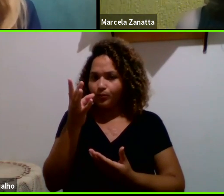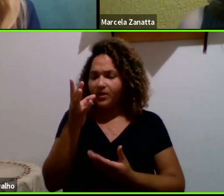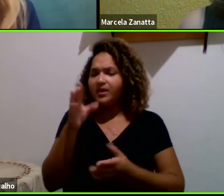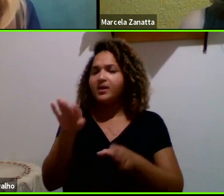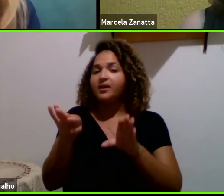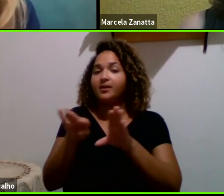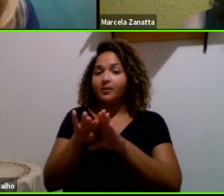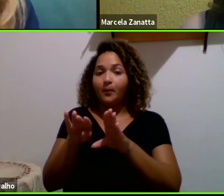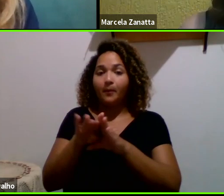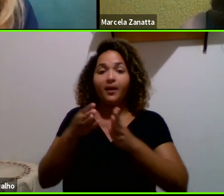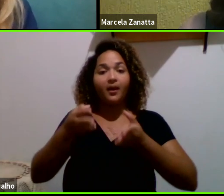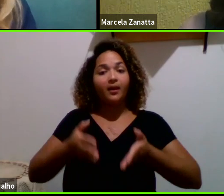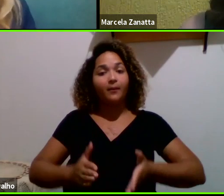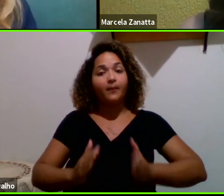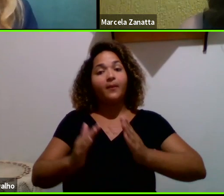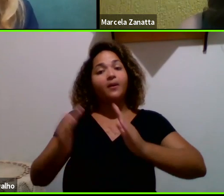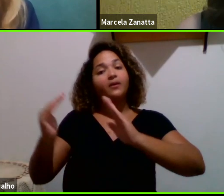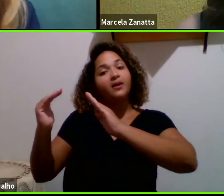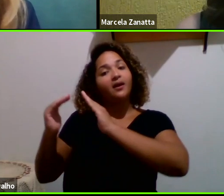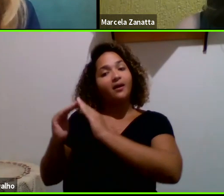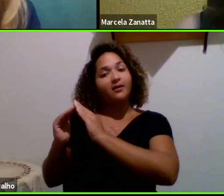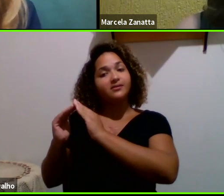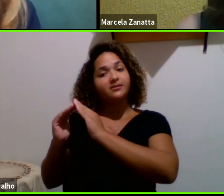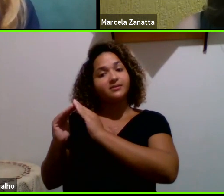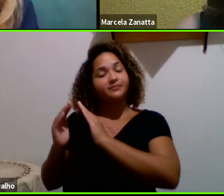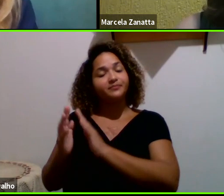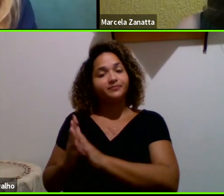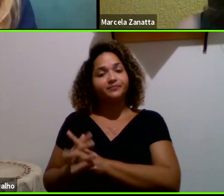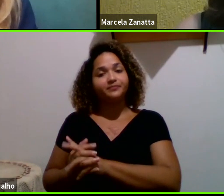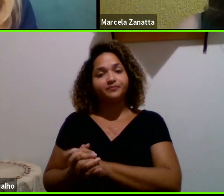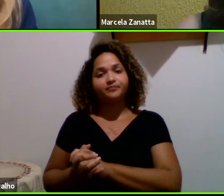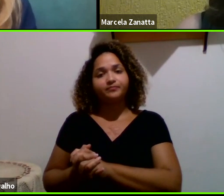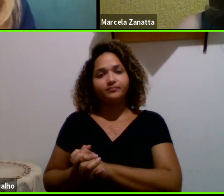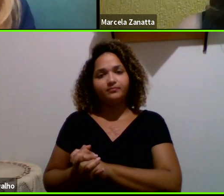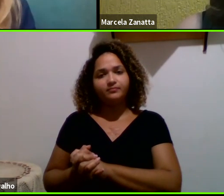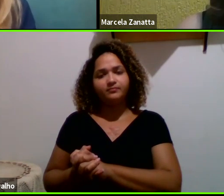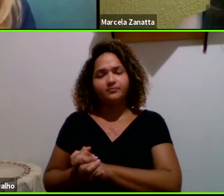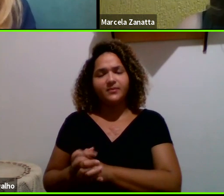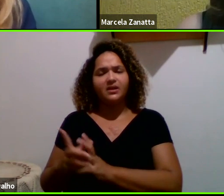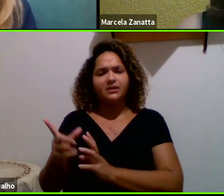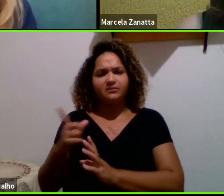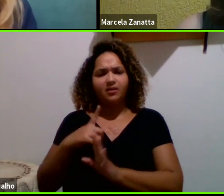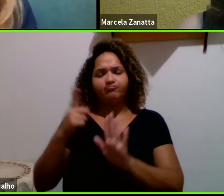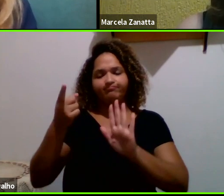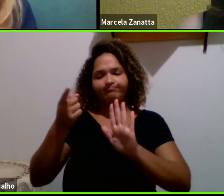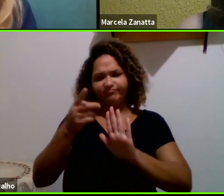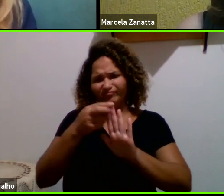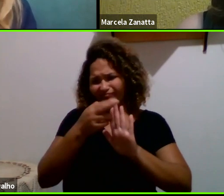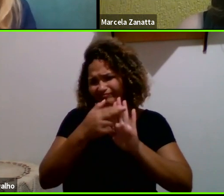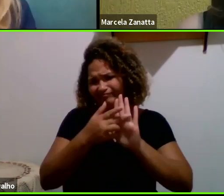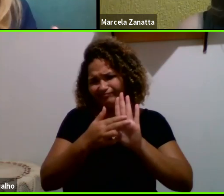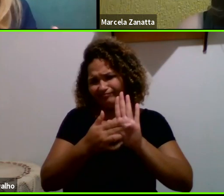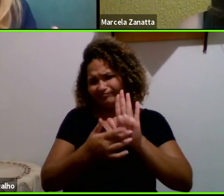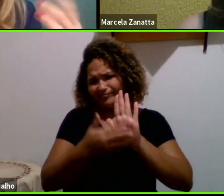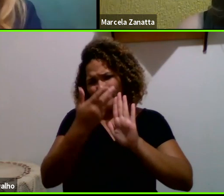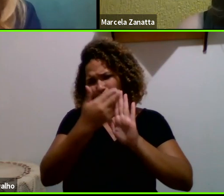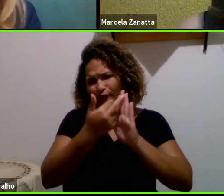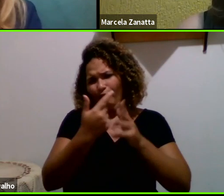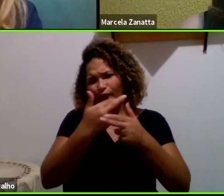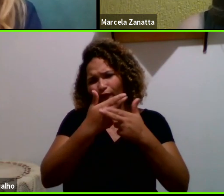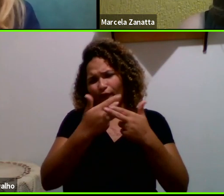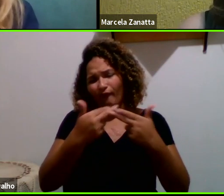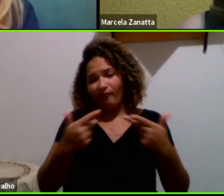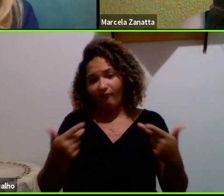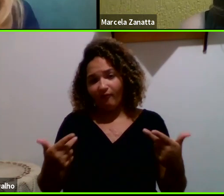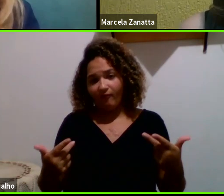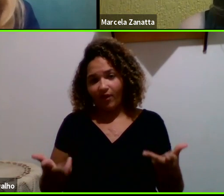que existe já uma série de evidências e razões para acreditar que as práticas